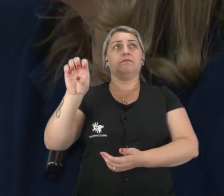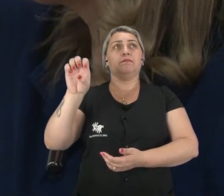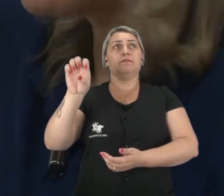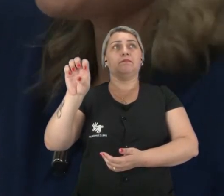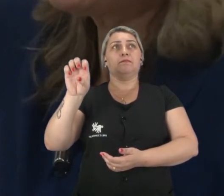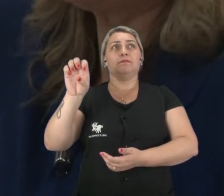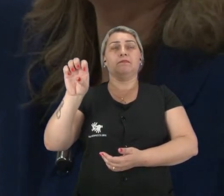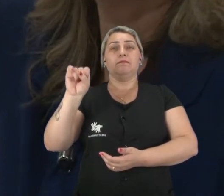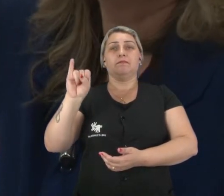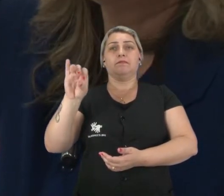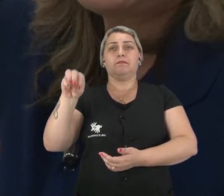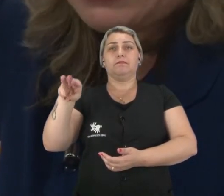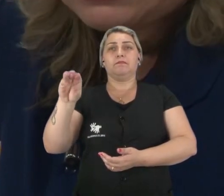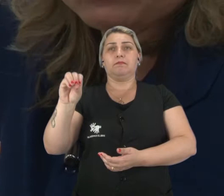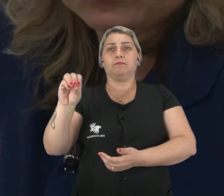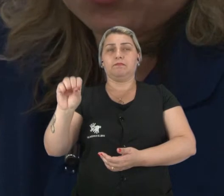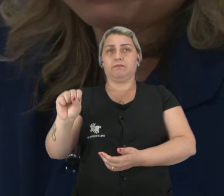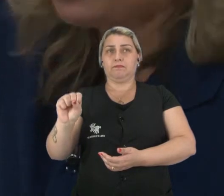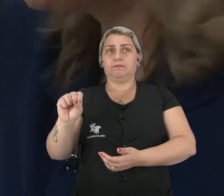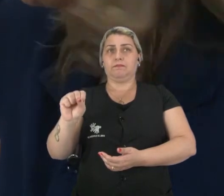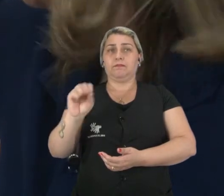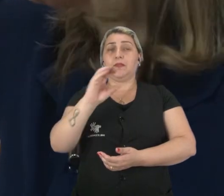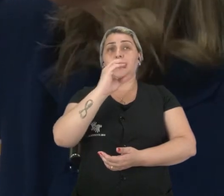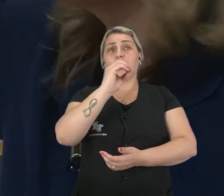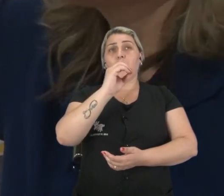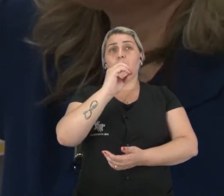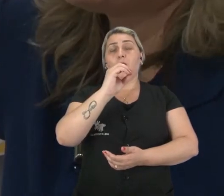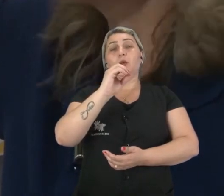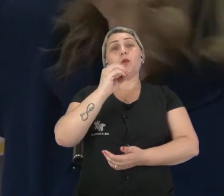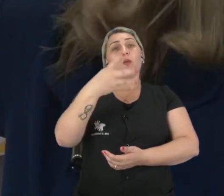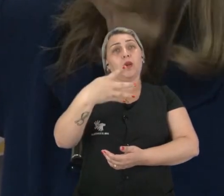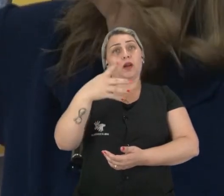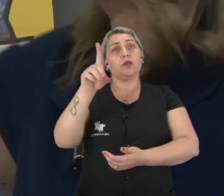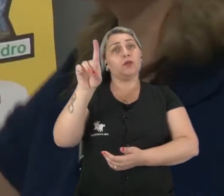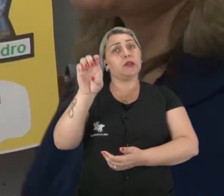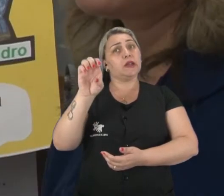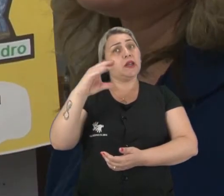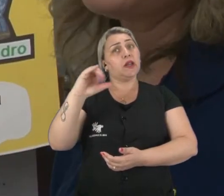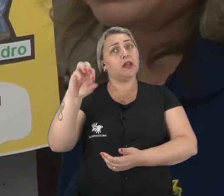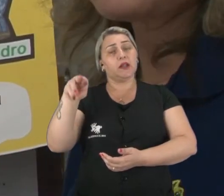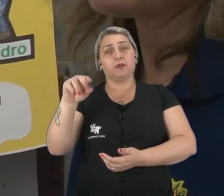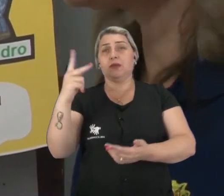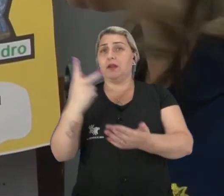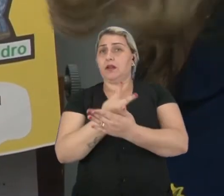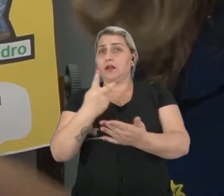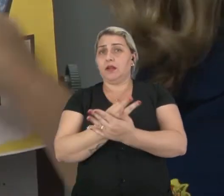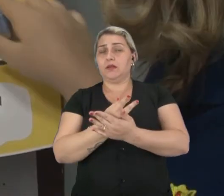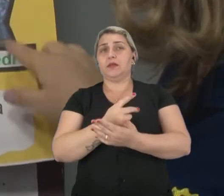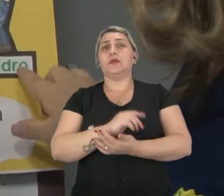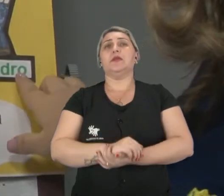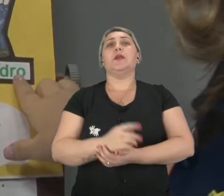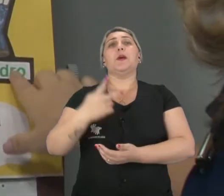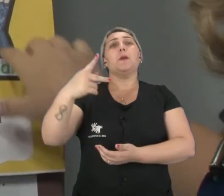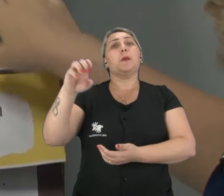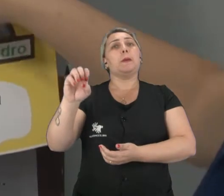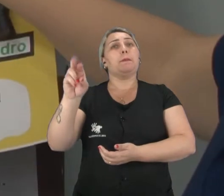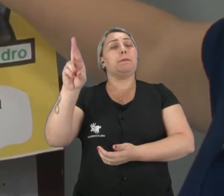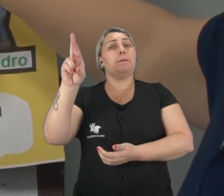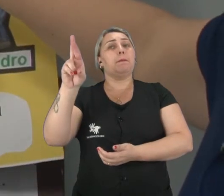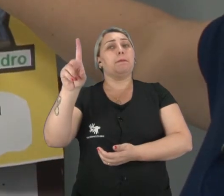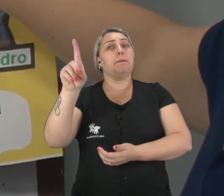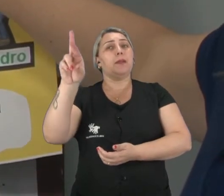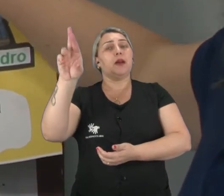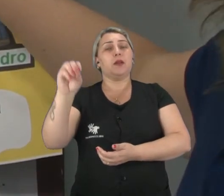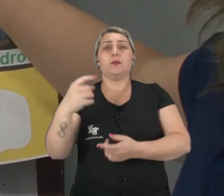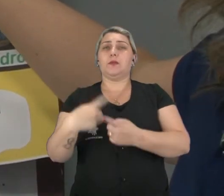ele fez aqui 4 décimos, não pode ser o do João, porque ele fez 4 décimos, né? Não pode ser o do